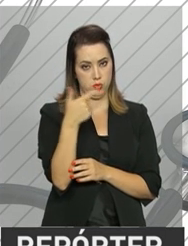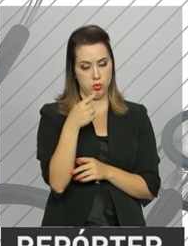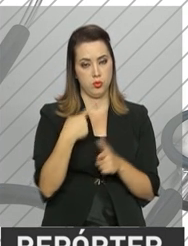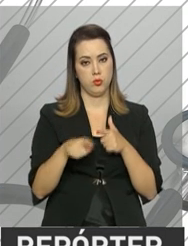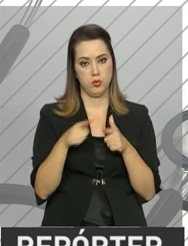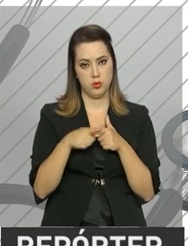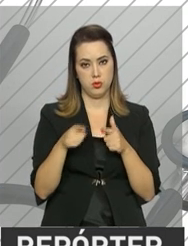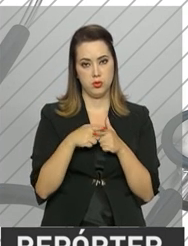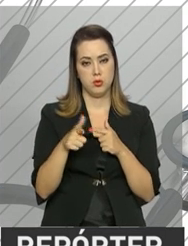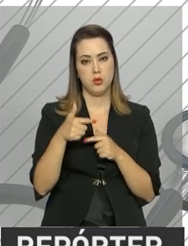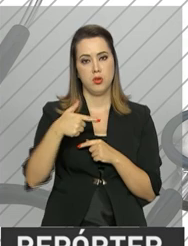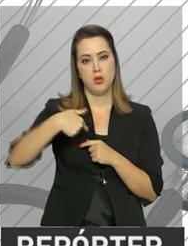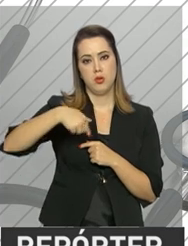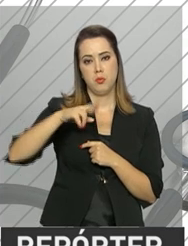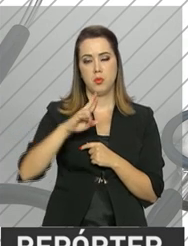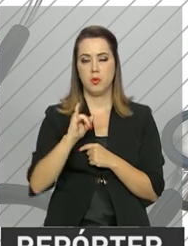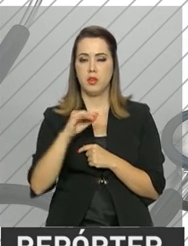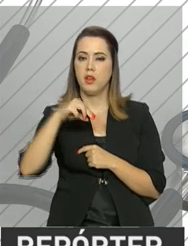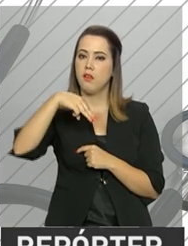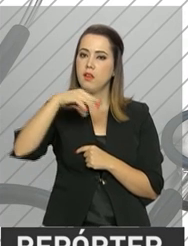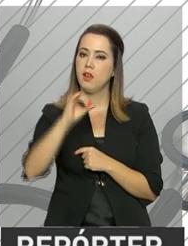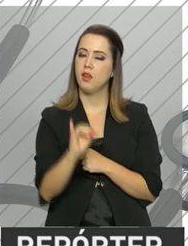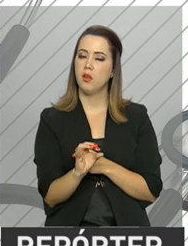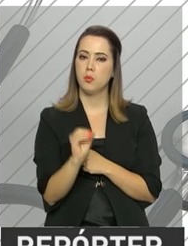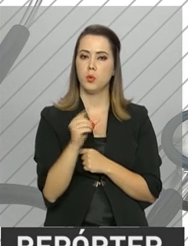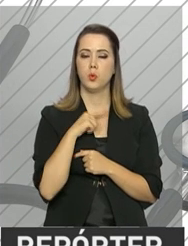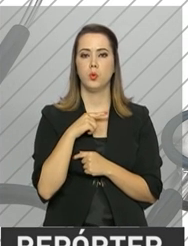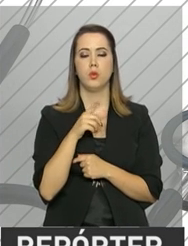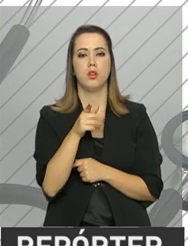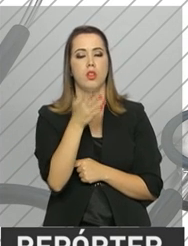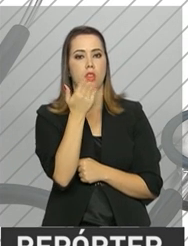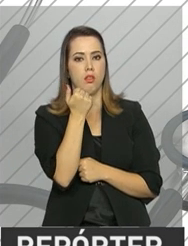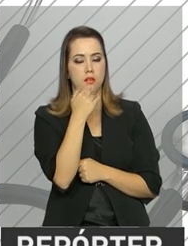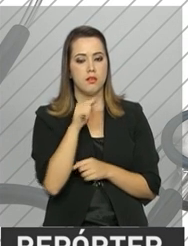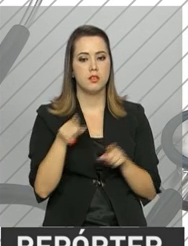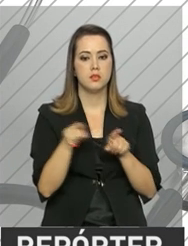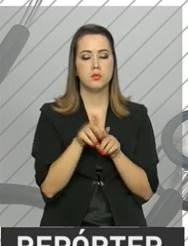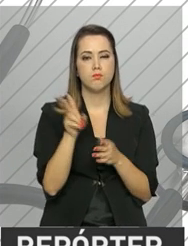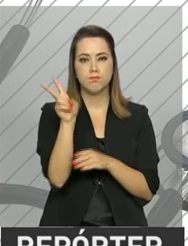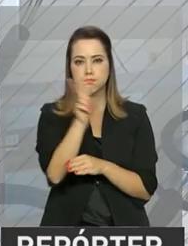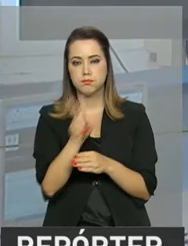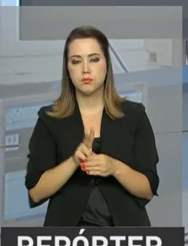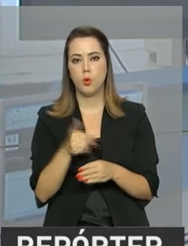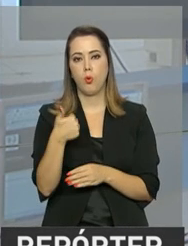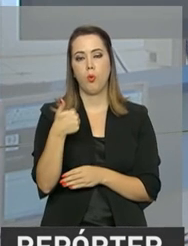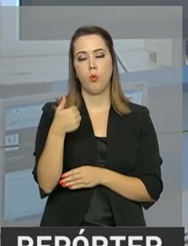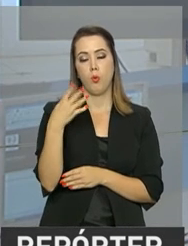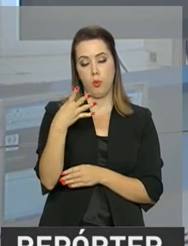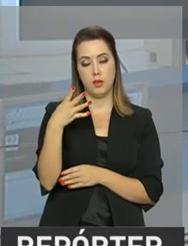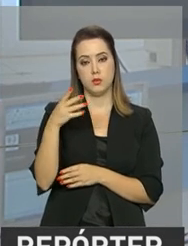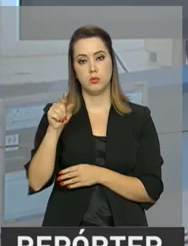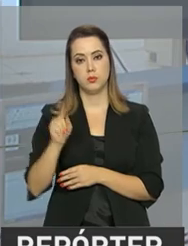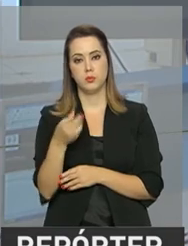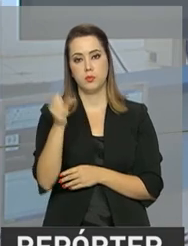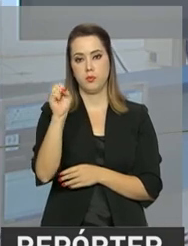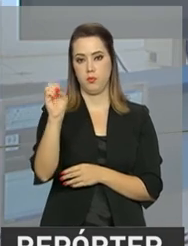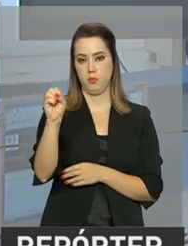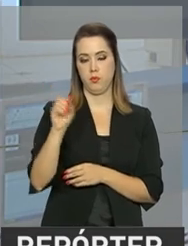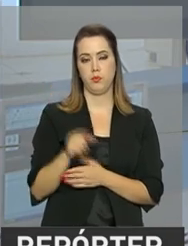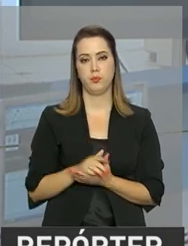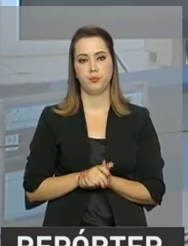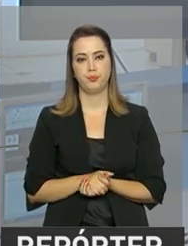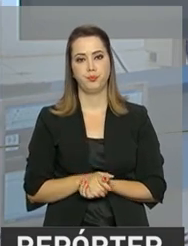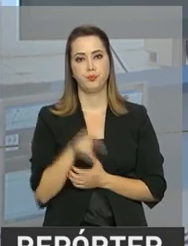Em relação à alimentação, foram realizadas mais de 4.800 inspeções. As medidas de